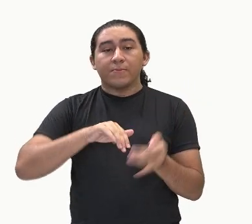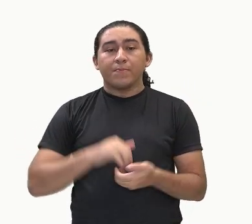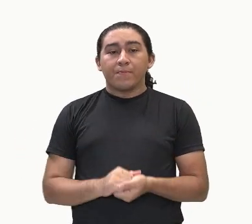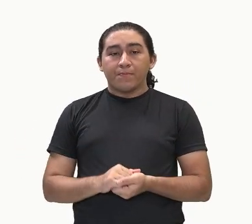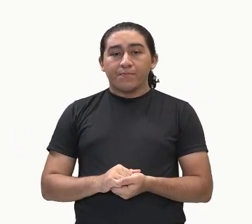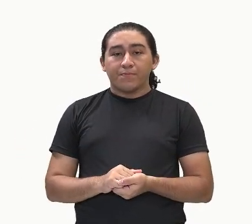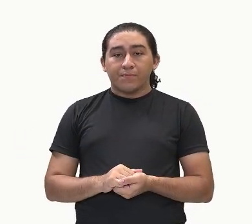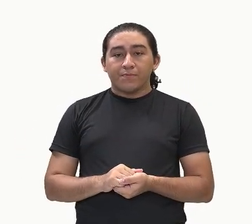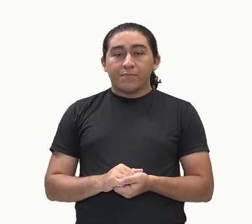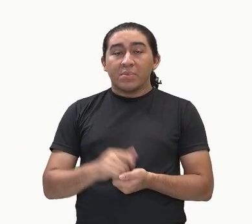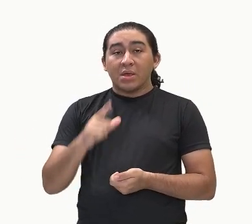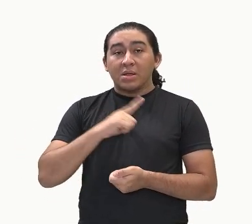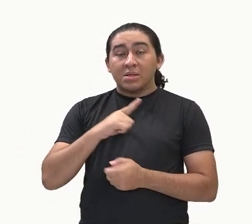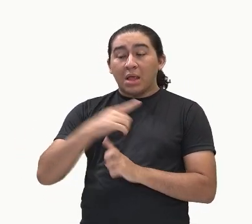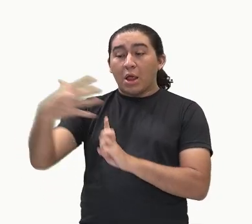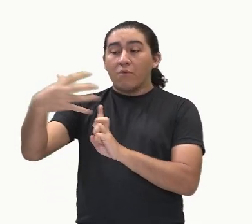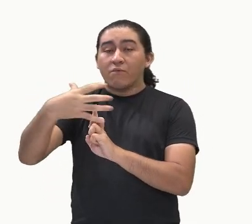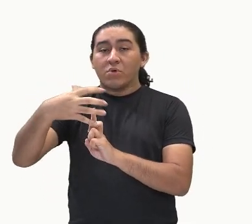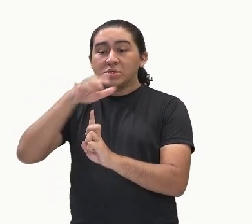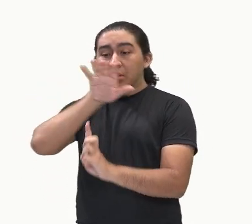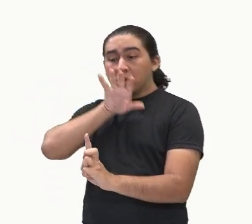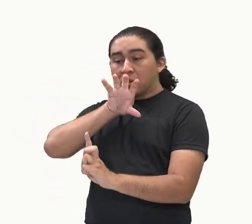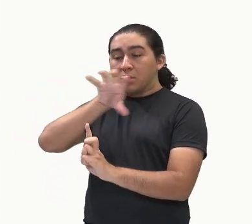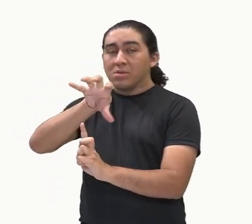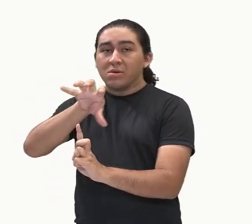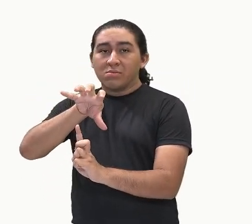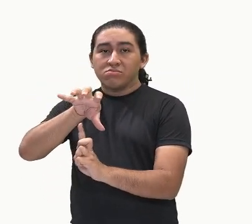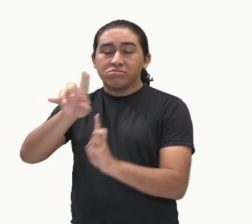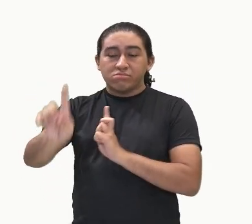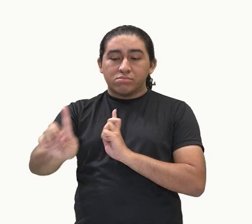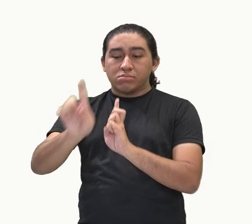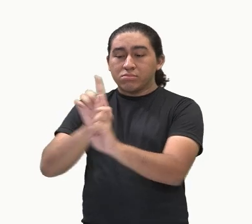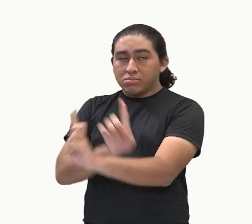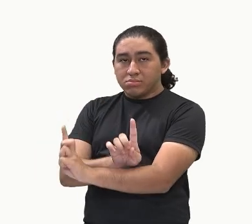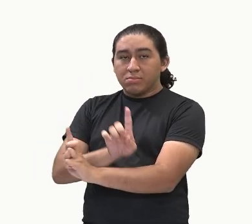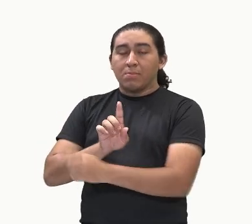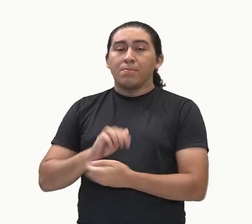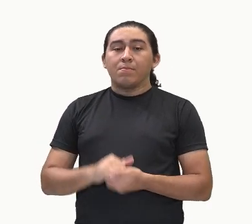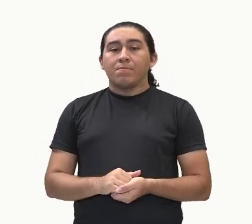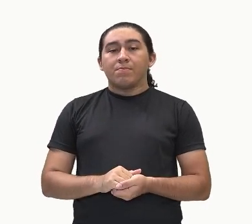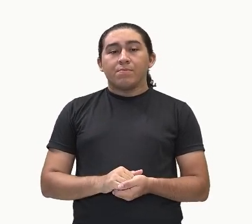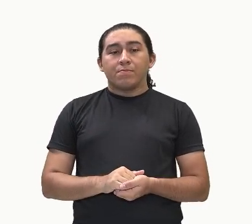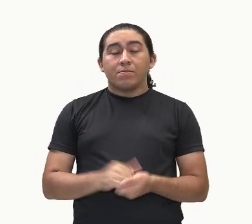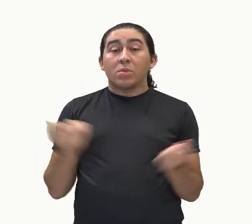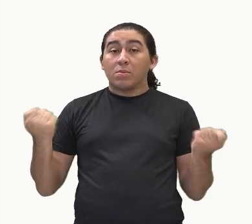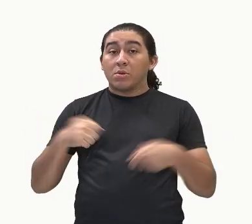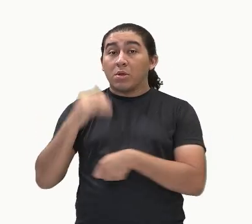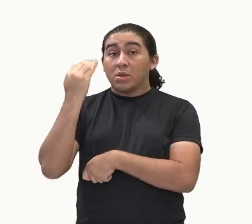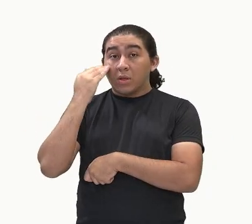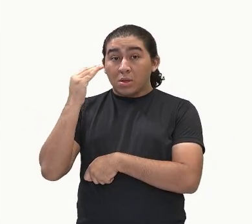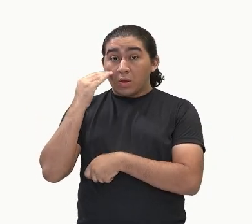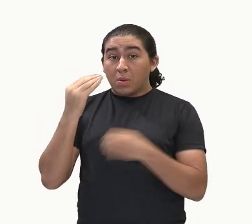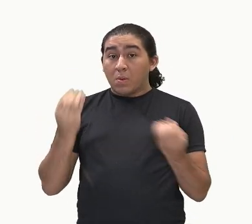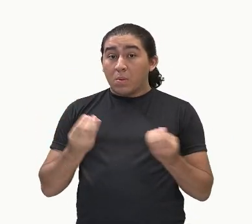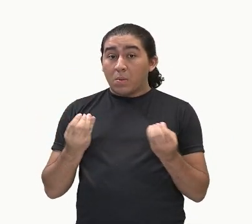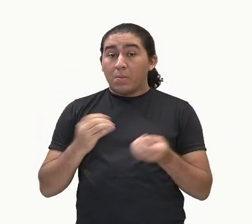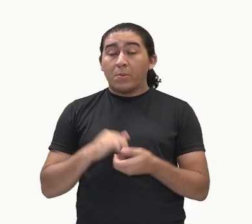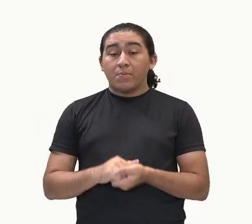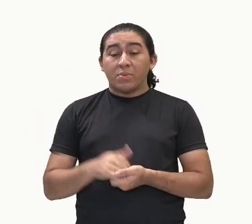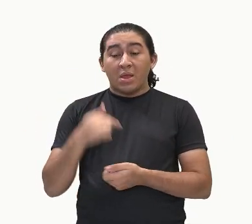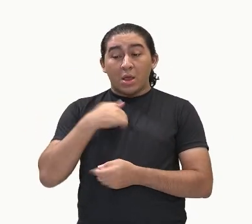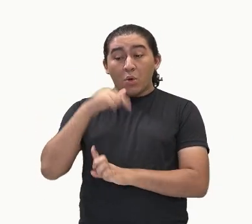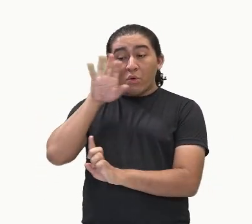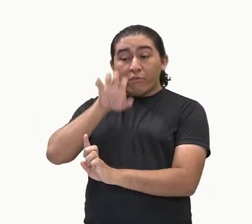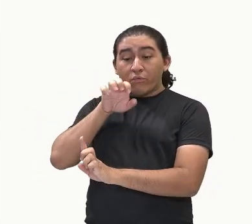do interno para o externo e vice-versa. Podemos entender dessa forma que eu influencio o